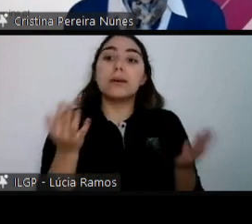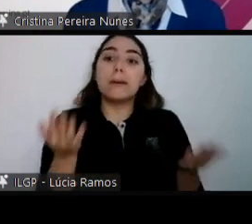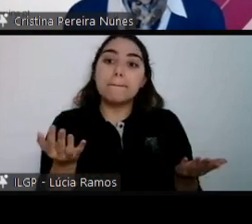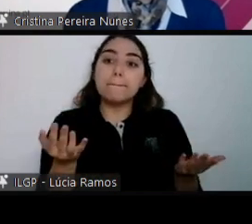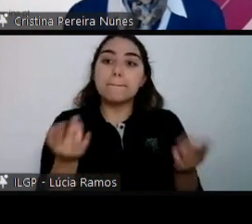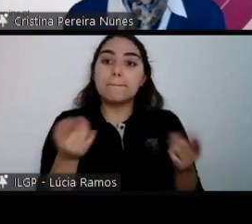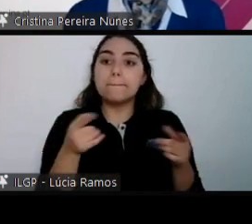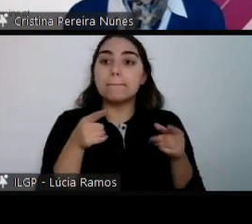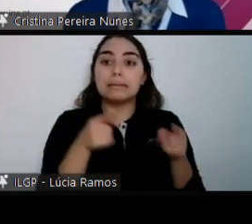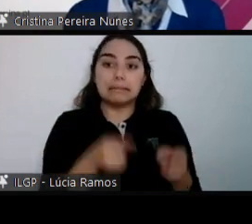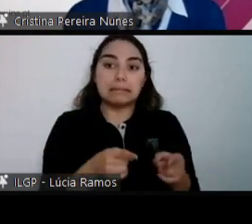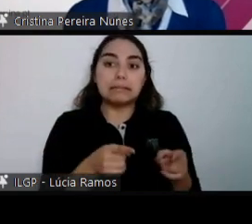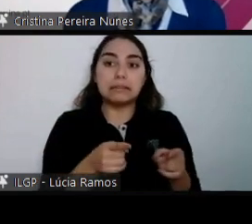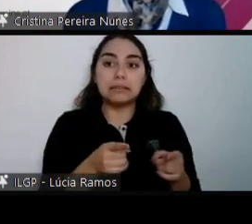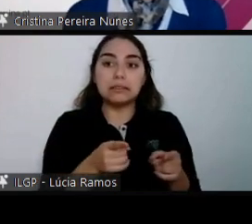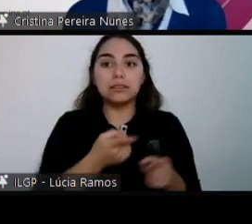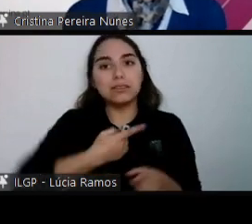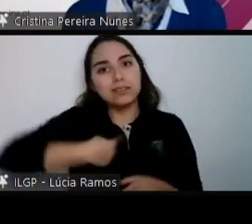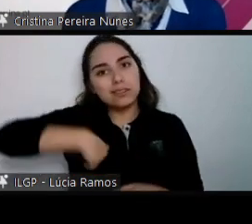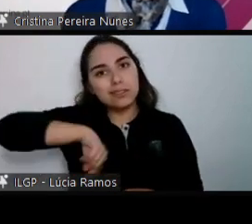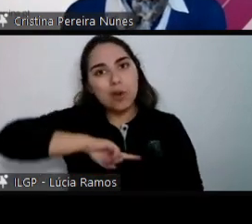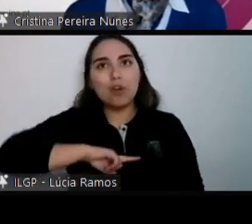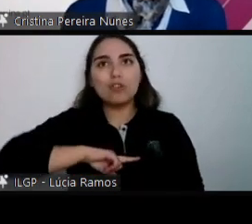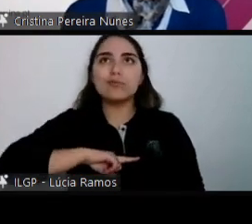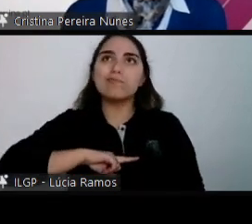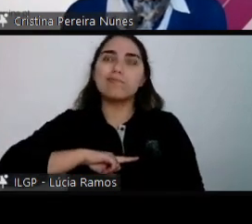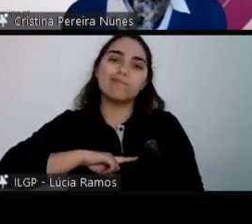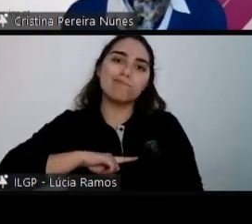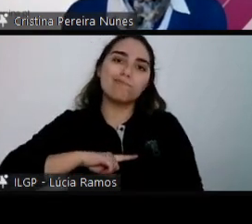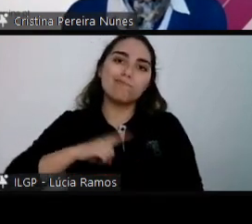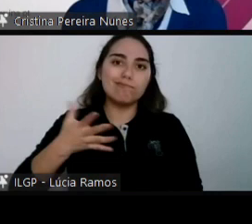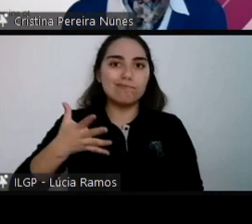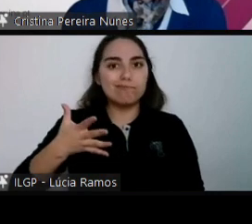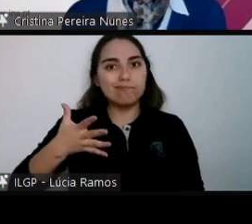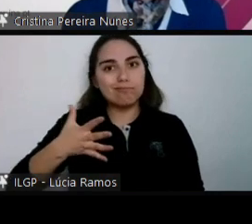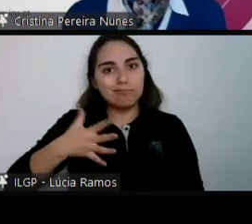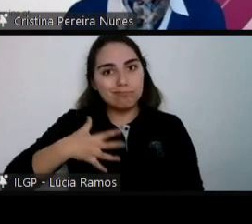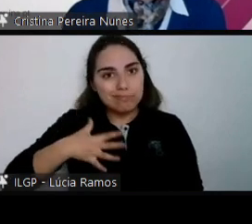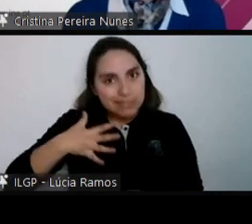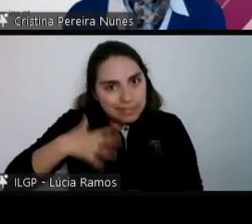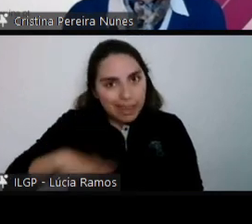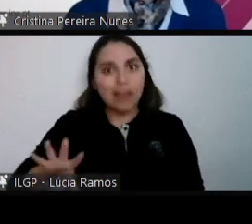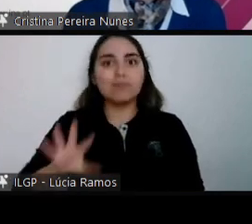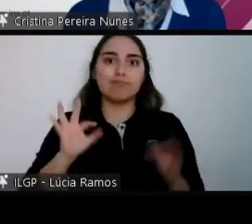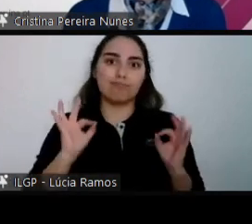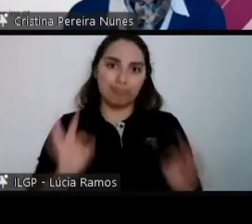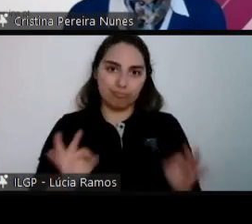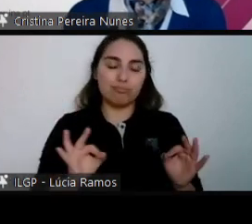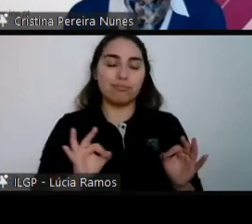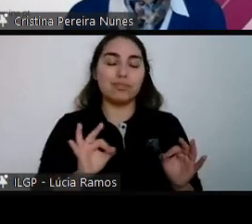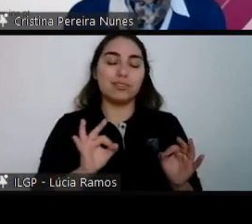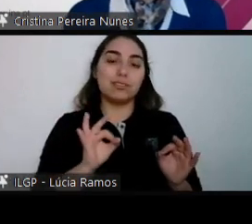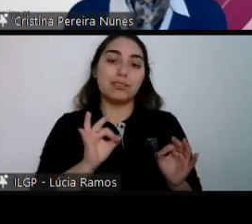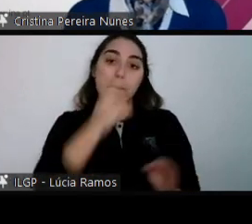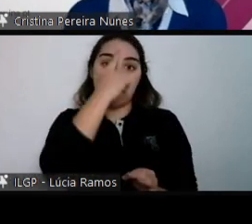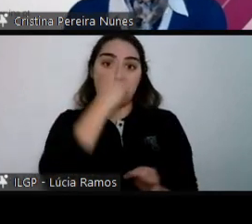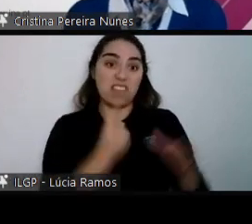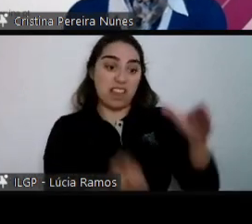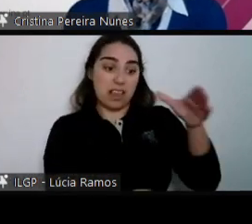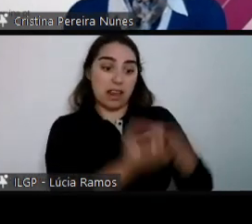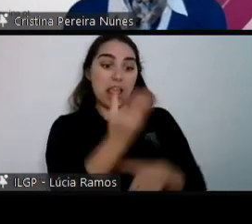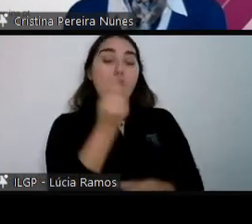nós fazemos muita questão em que todos estes perfis sejam, digamos, co-criados com as entidades que no dia-a-dia têm